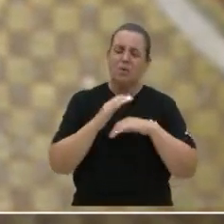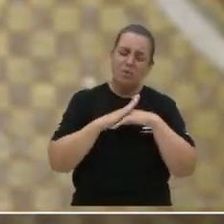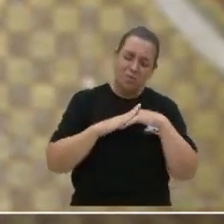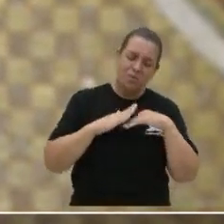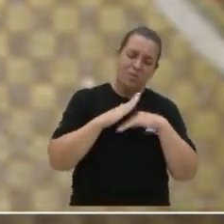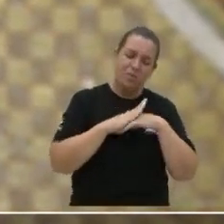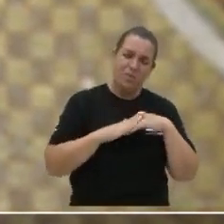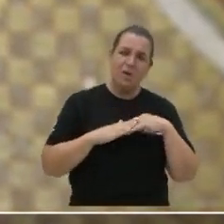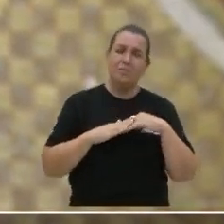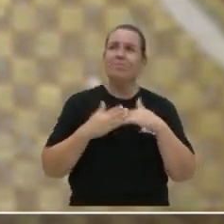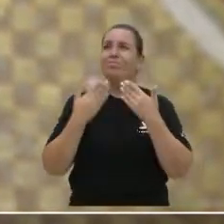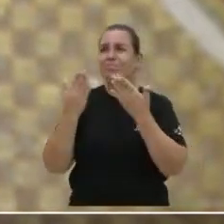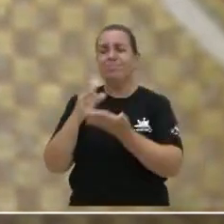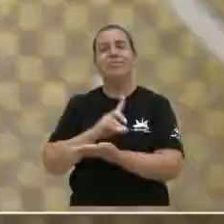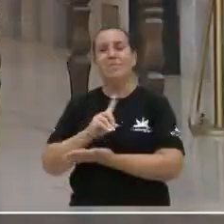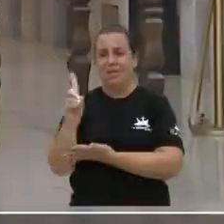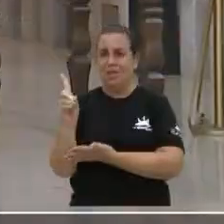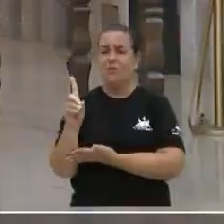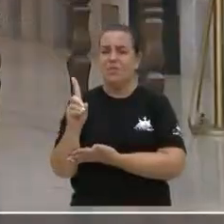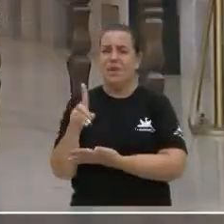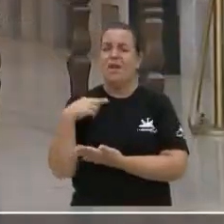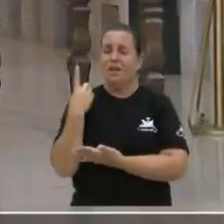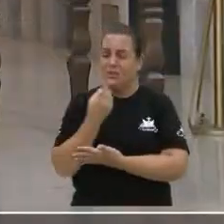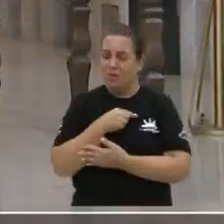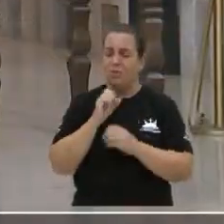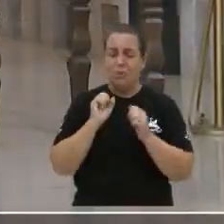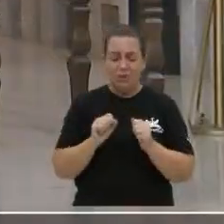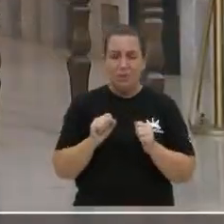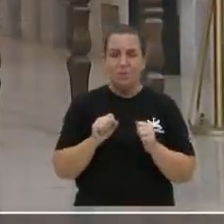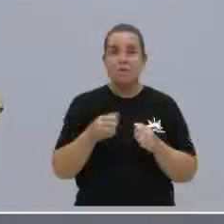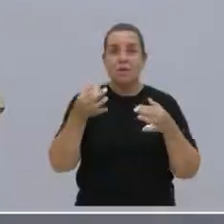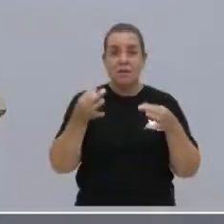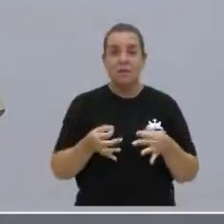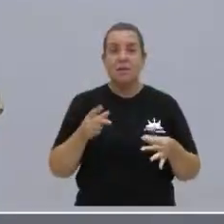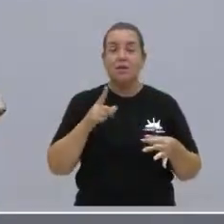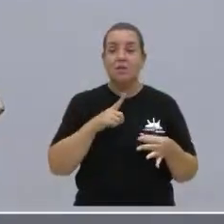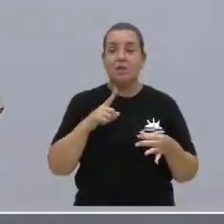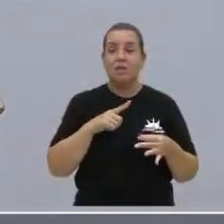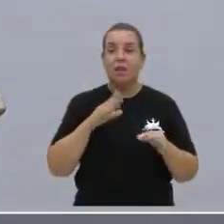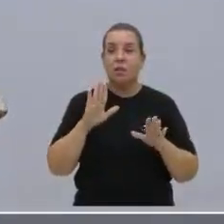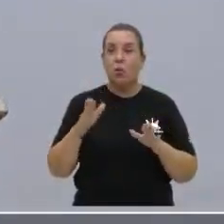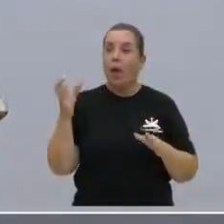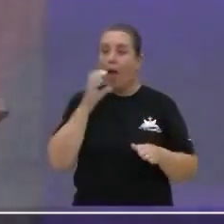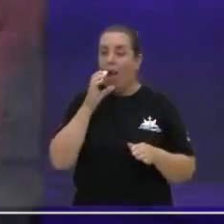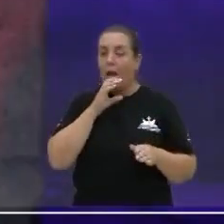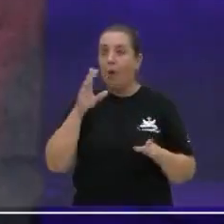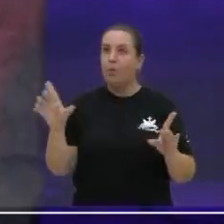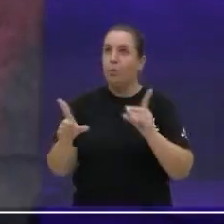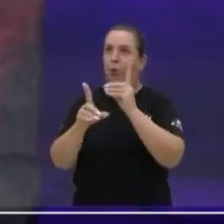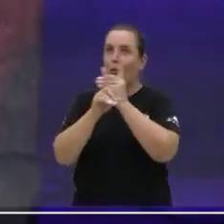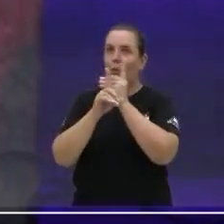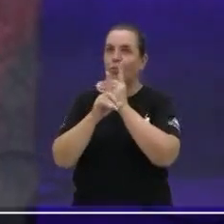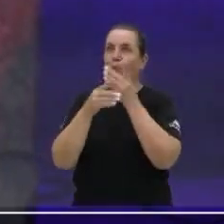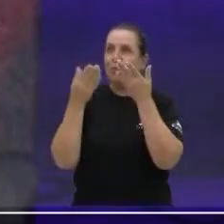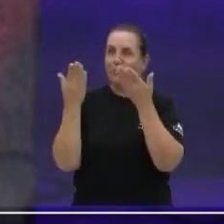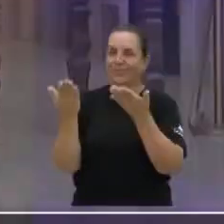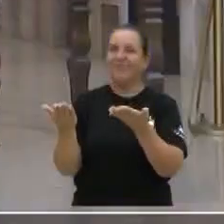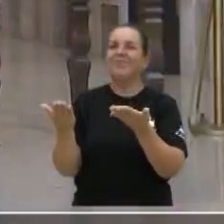confortar em Deus, se podemos ter a certeza de um breve encontro, e acontecerá,